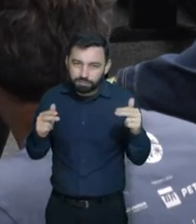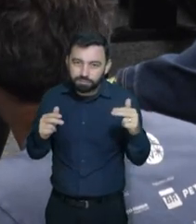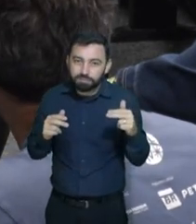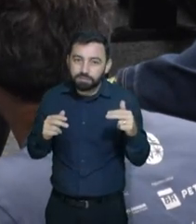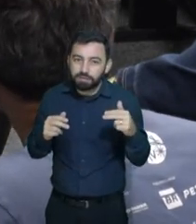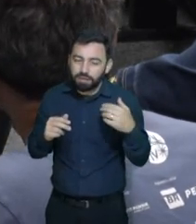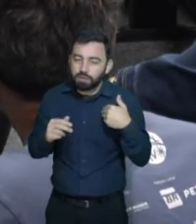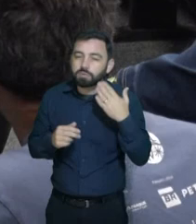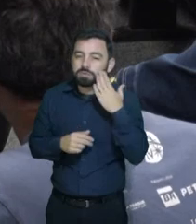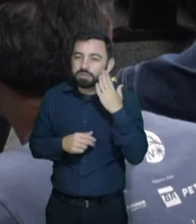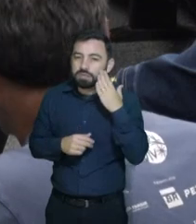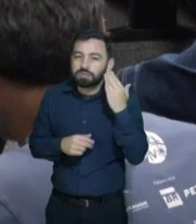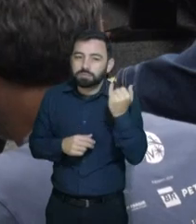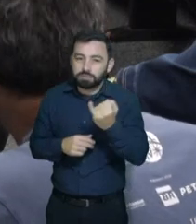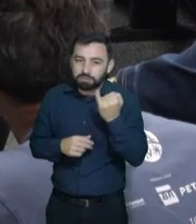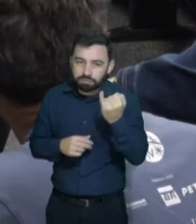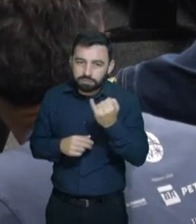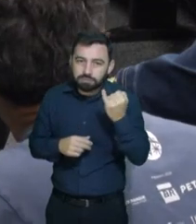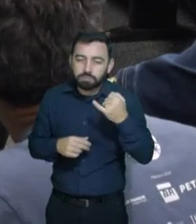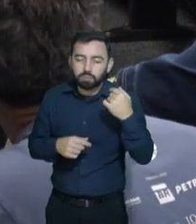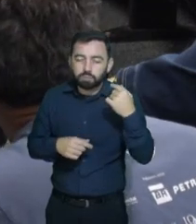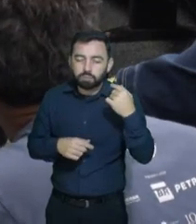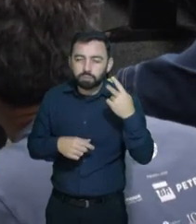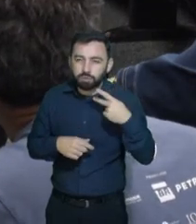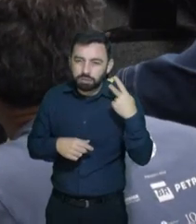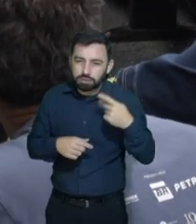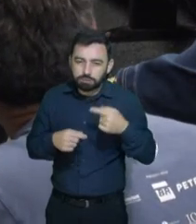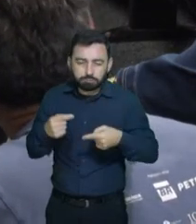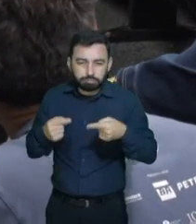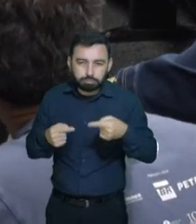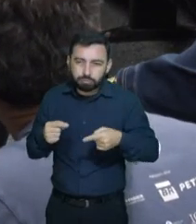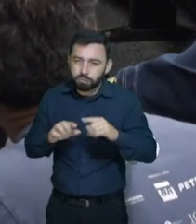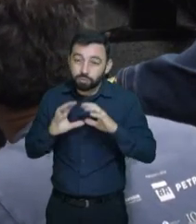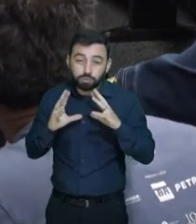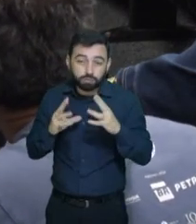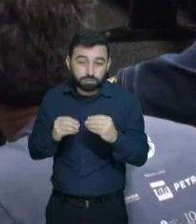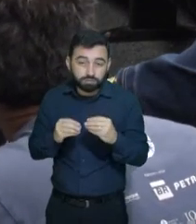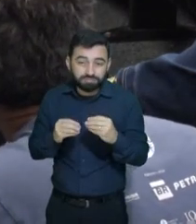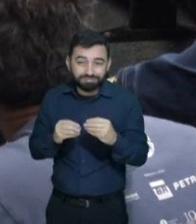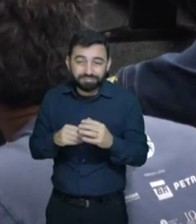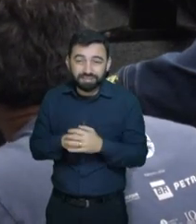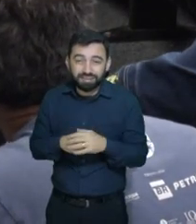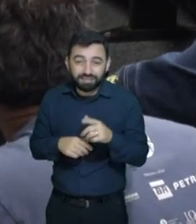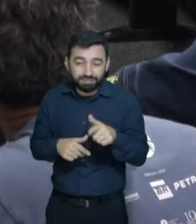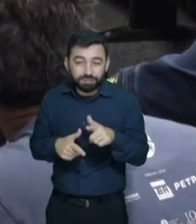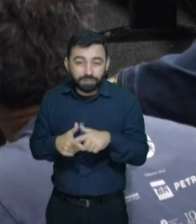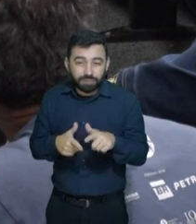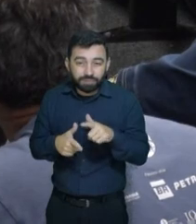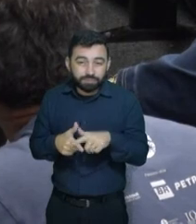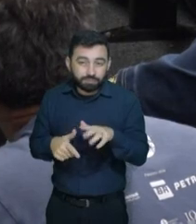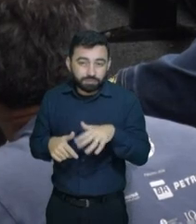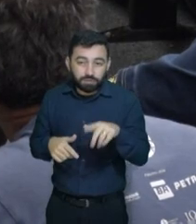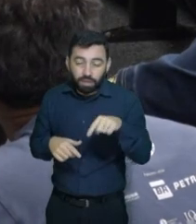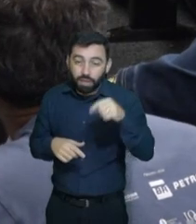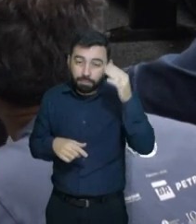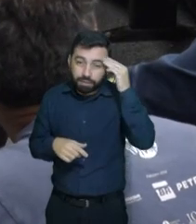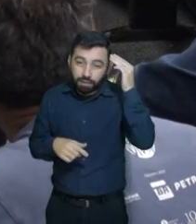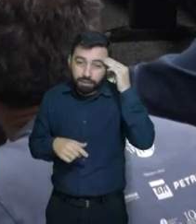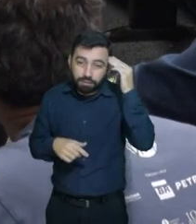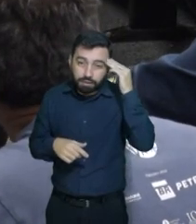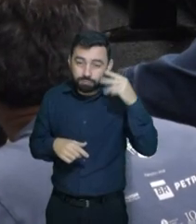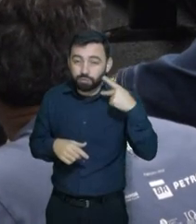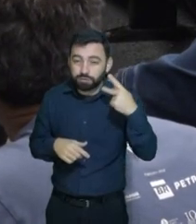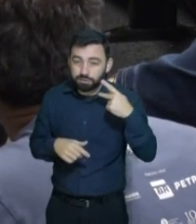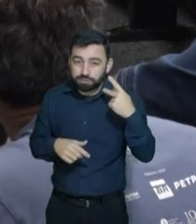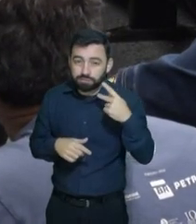justamente porque eu sei da importância política em tudo, né? E a nossa questão, a nossa crise, acima de tudo, é da mentalidade